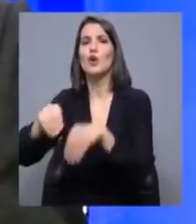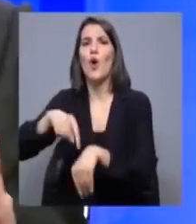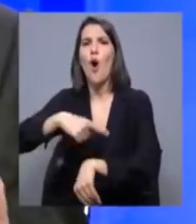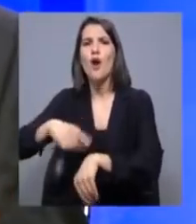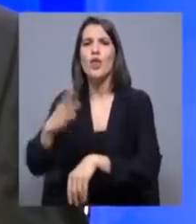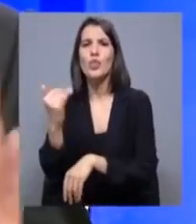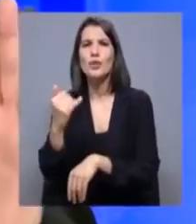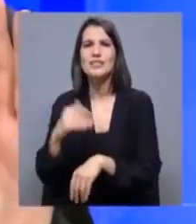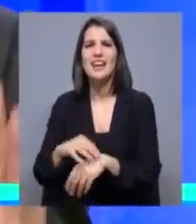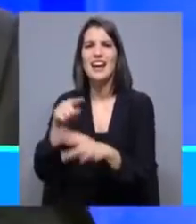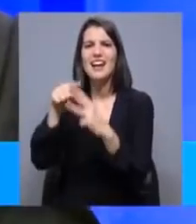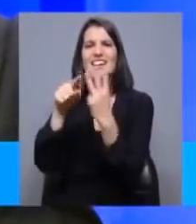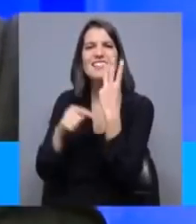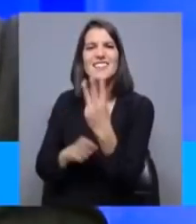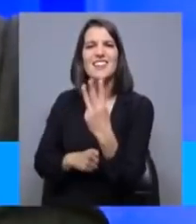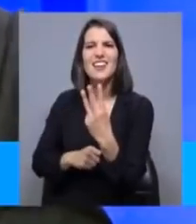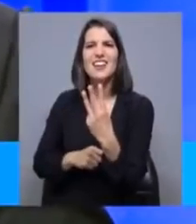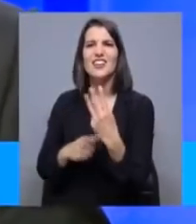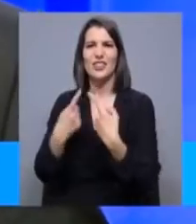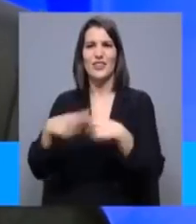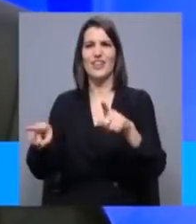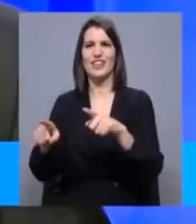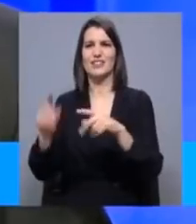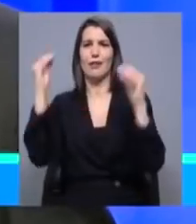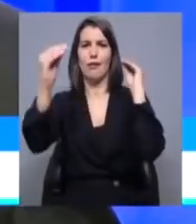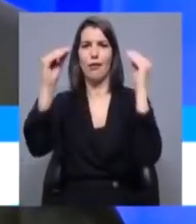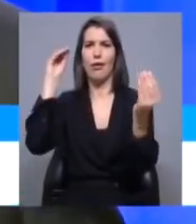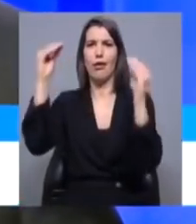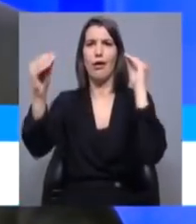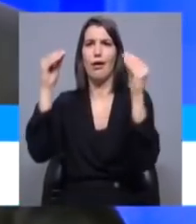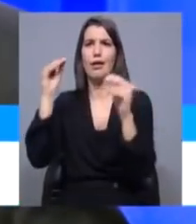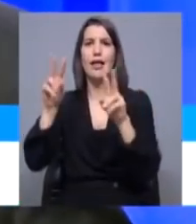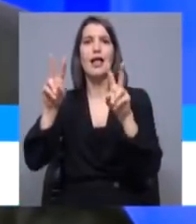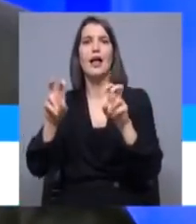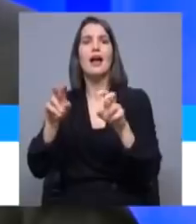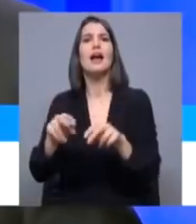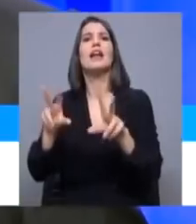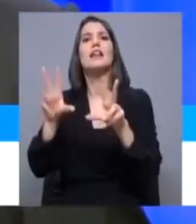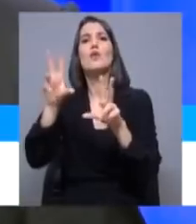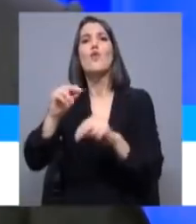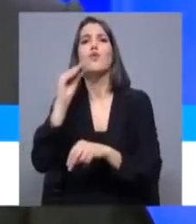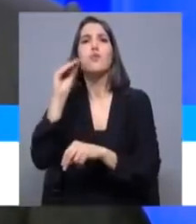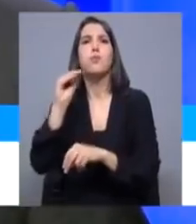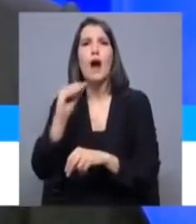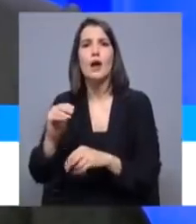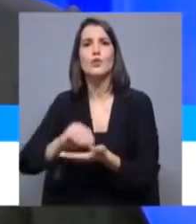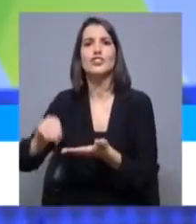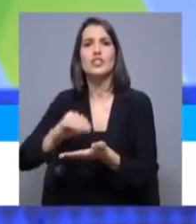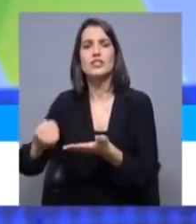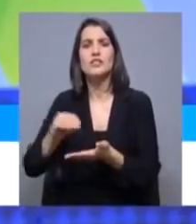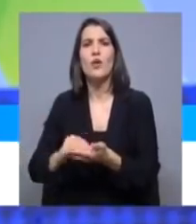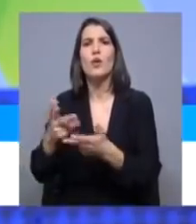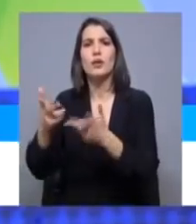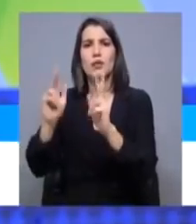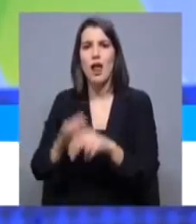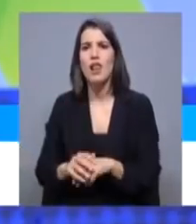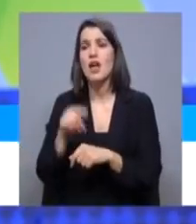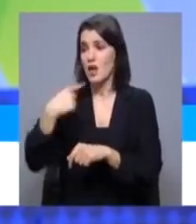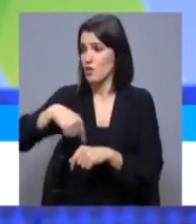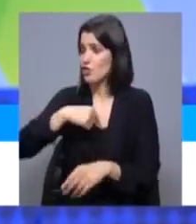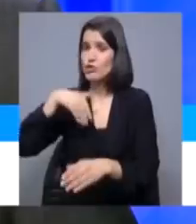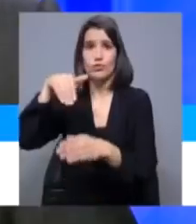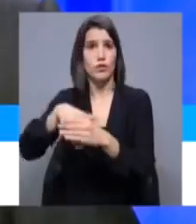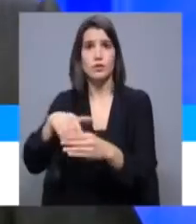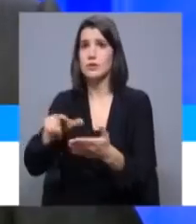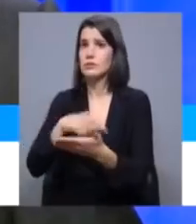12 horas três três formas diferentes não tem uma de novo bike destruição das verbas do orçamento graus só não Rodrigo e nós